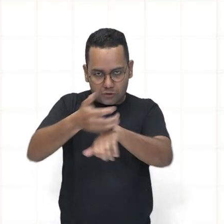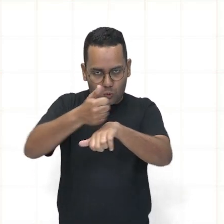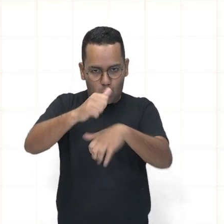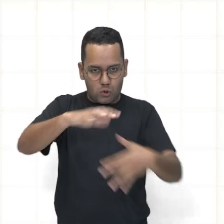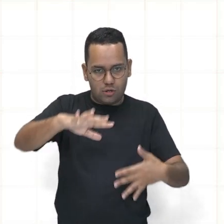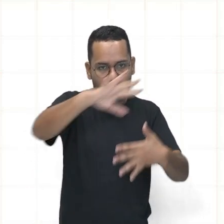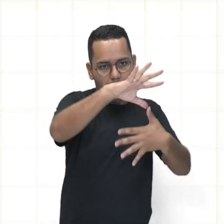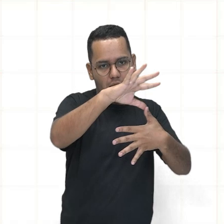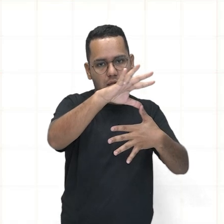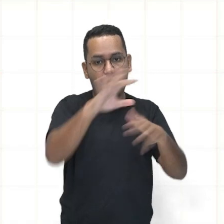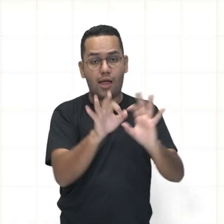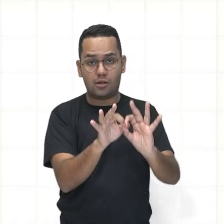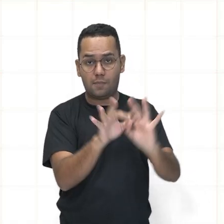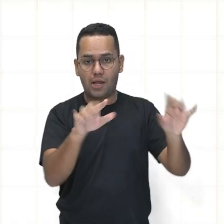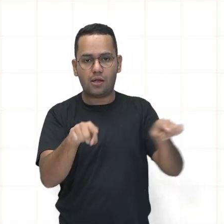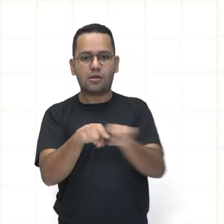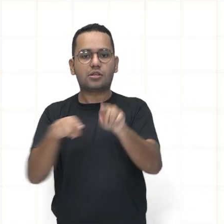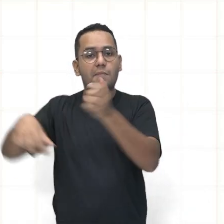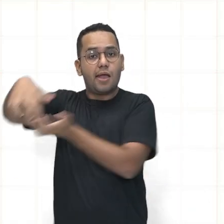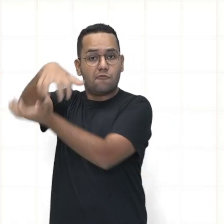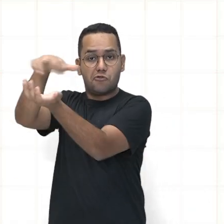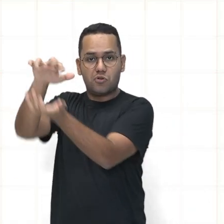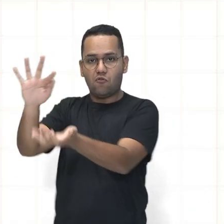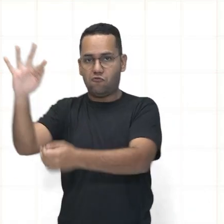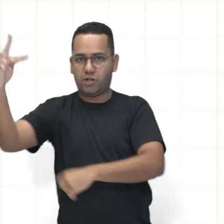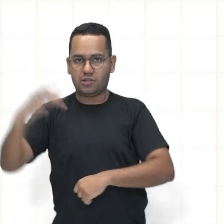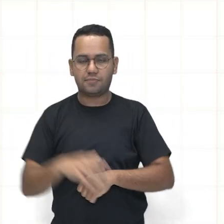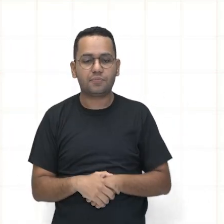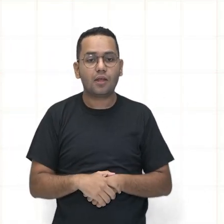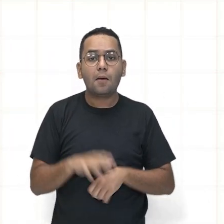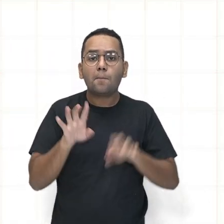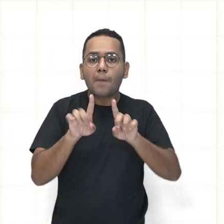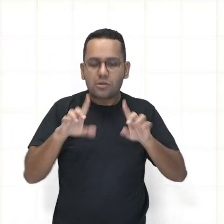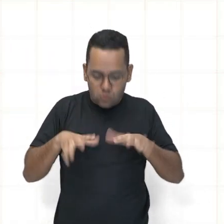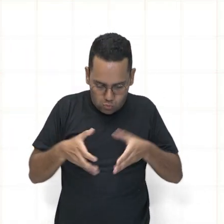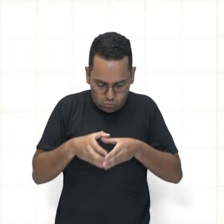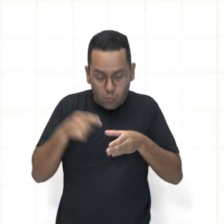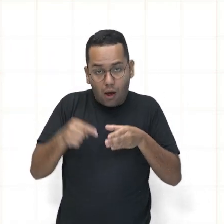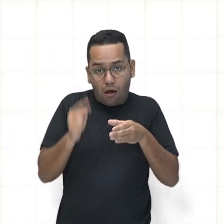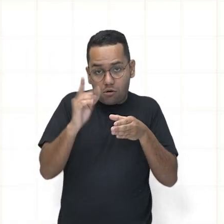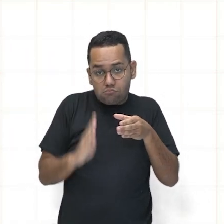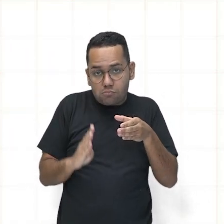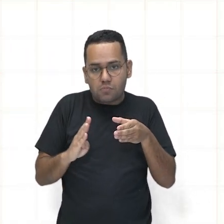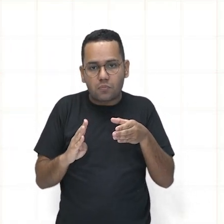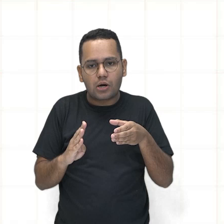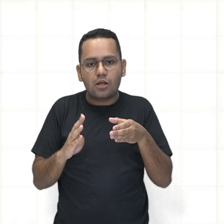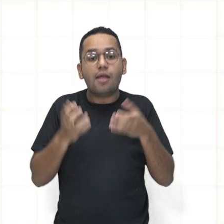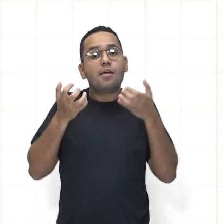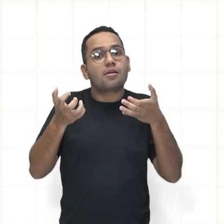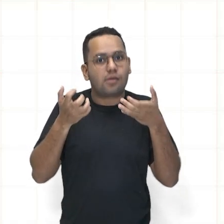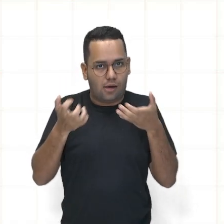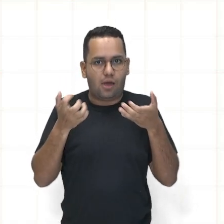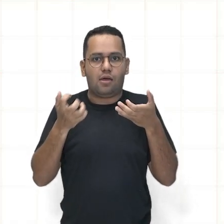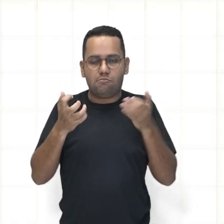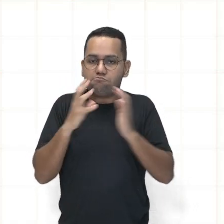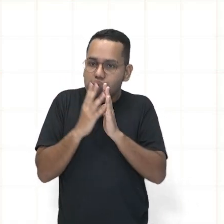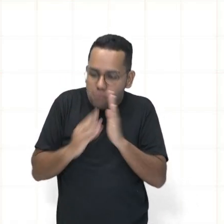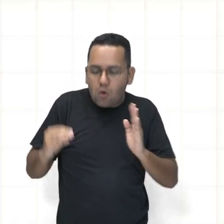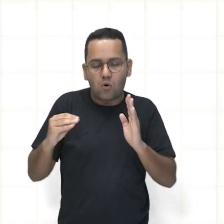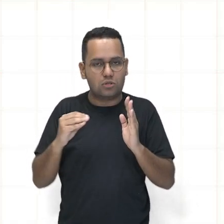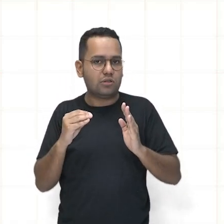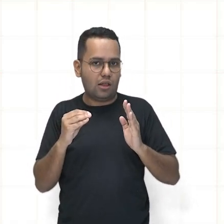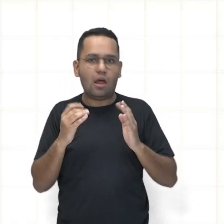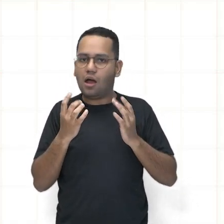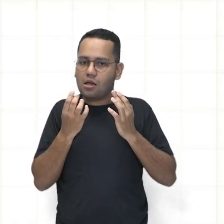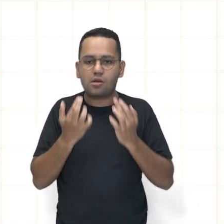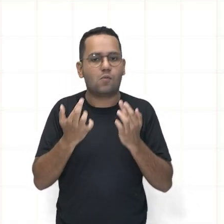Francesa, vão inspirar os republicanos brasileiros a lutar por um regime semelhante em seu país. Então,